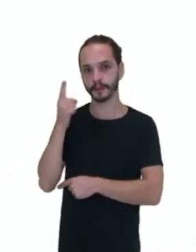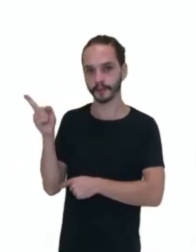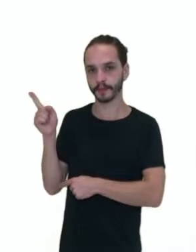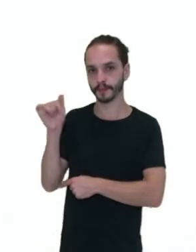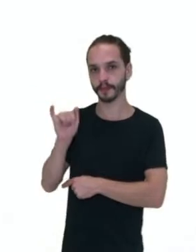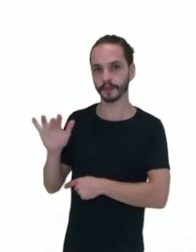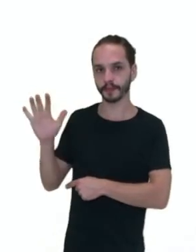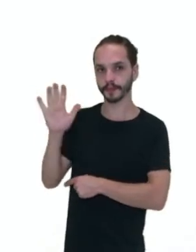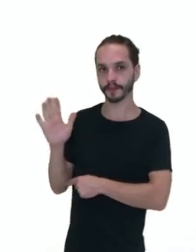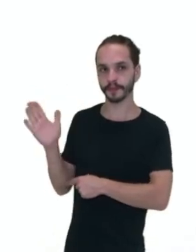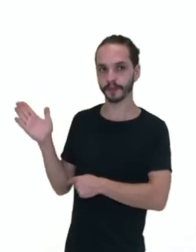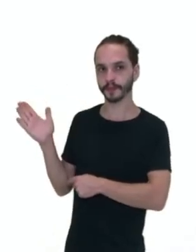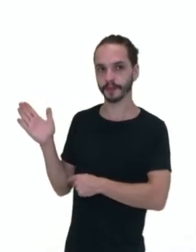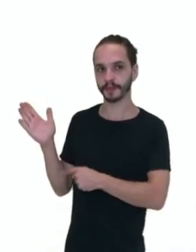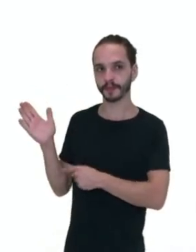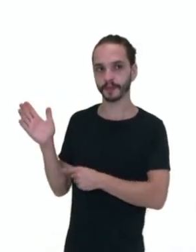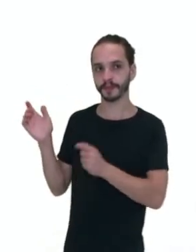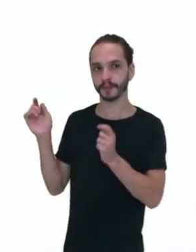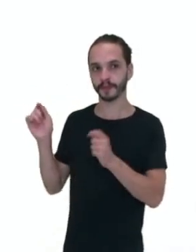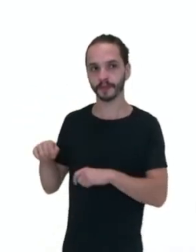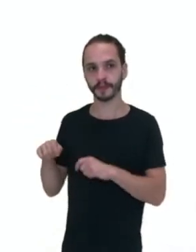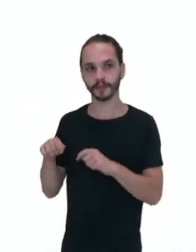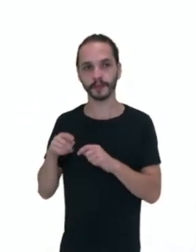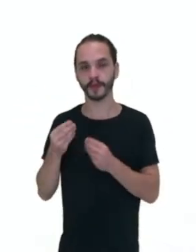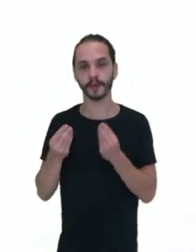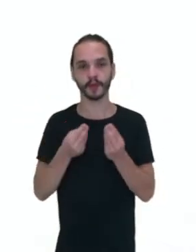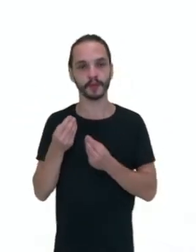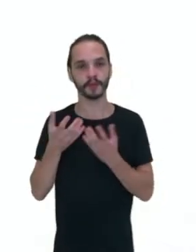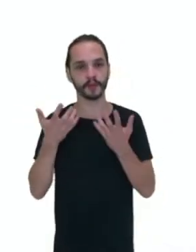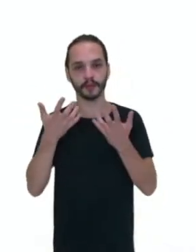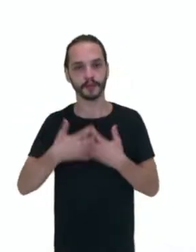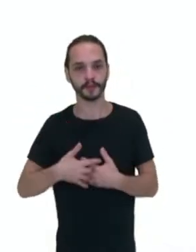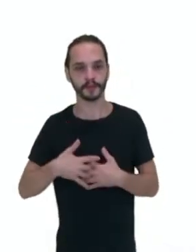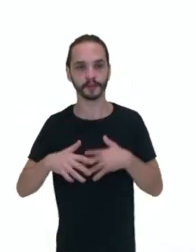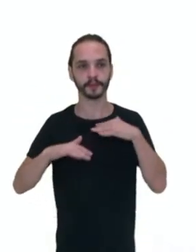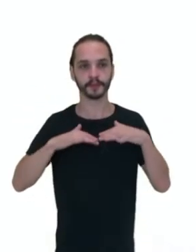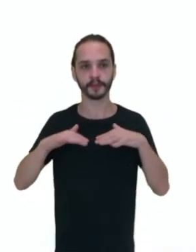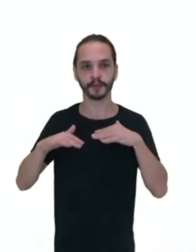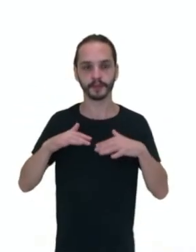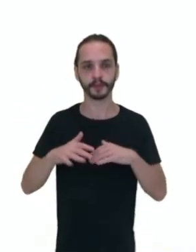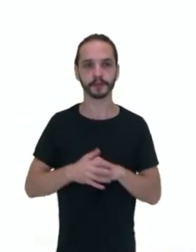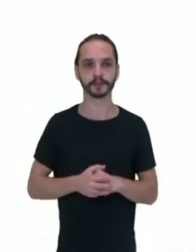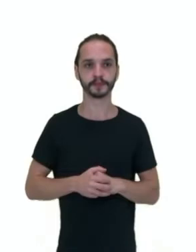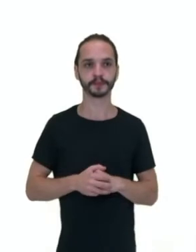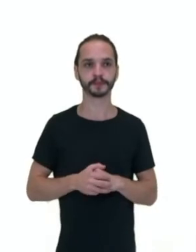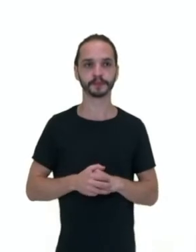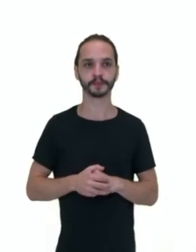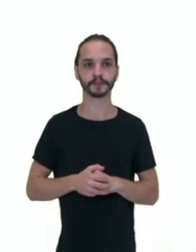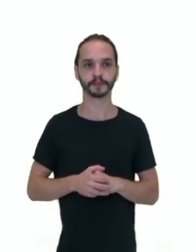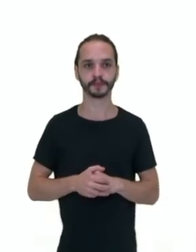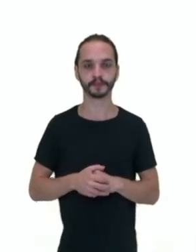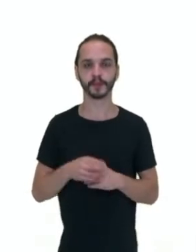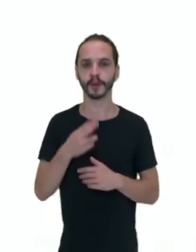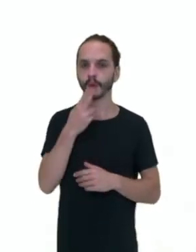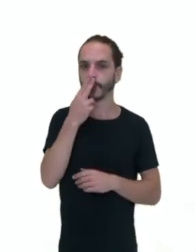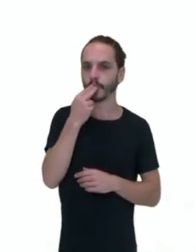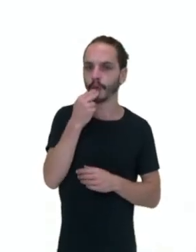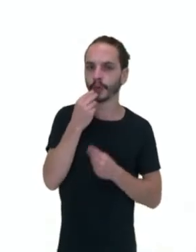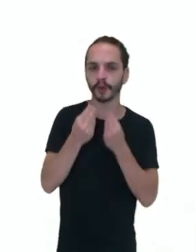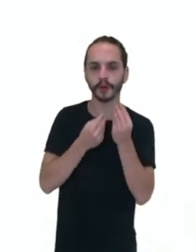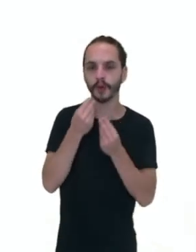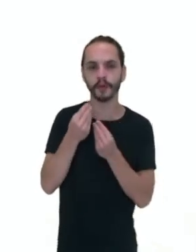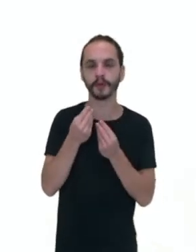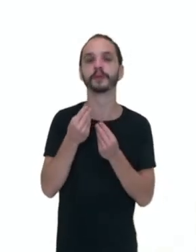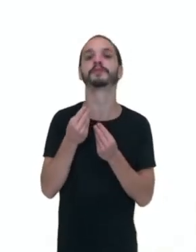para nós essas expansões que os risópodes possuem então na locomoção deles, ok? E a nutrição? Bora